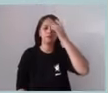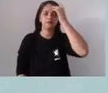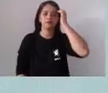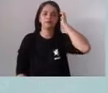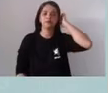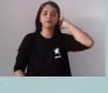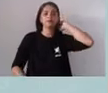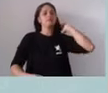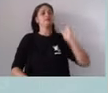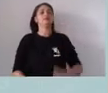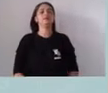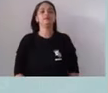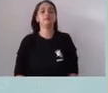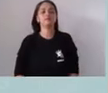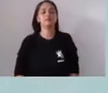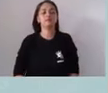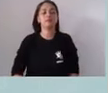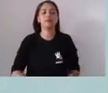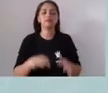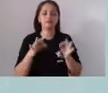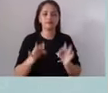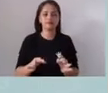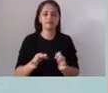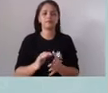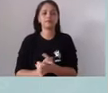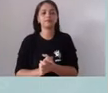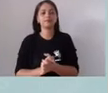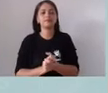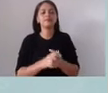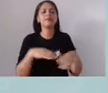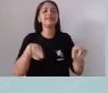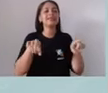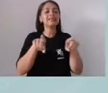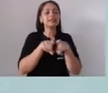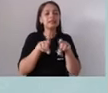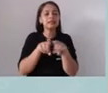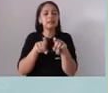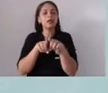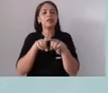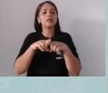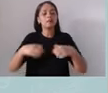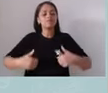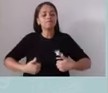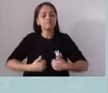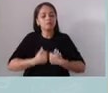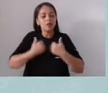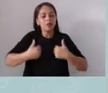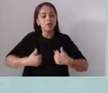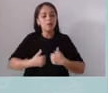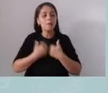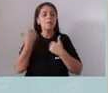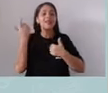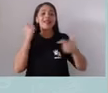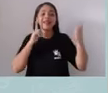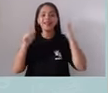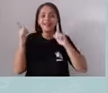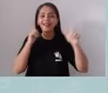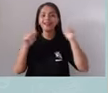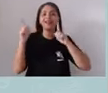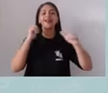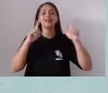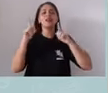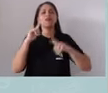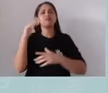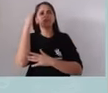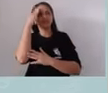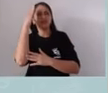agentes infecciosos, certo? E a gente tem a nossa imunidade adquirida, que é justamente aquela, né, que a gente sempre ouve falar